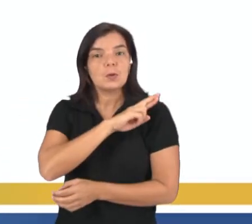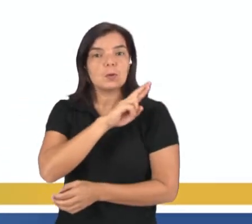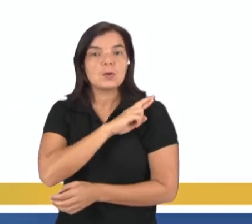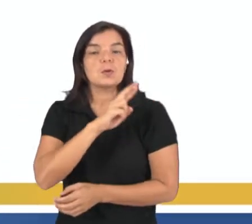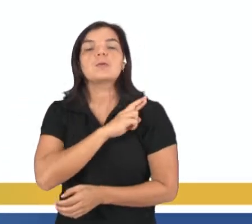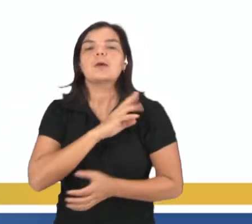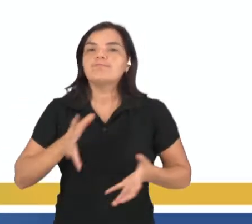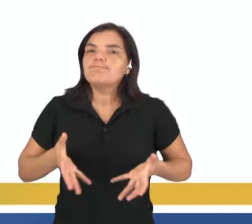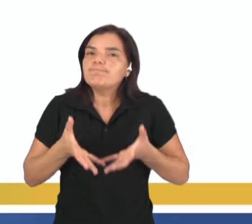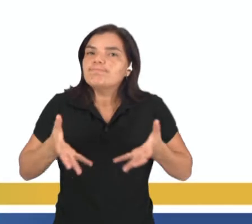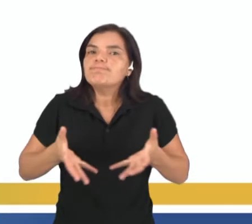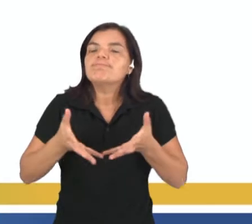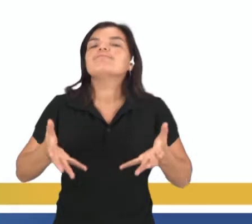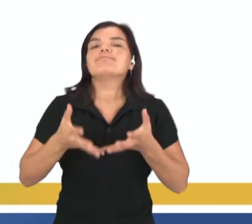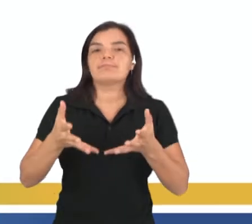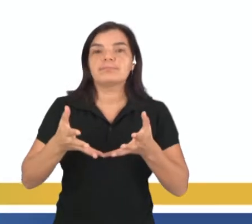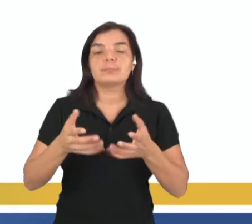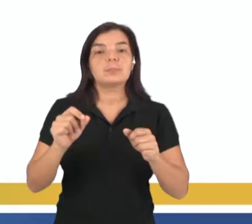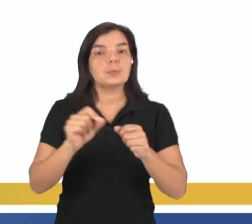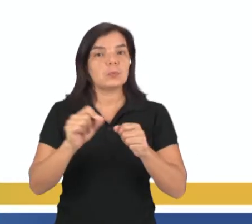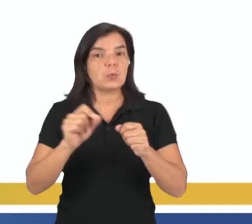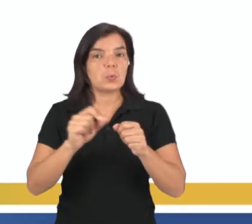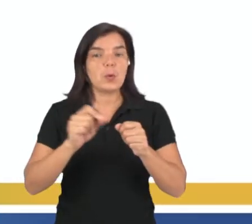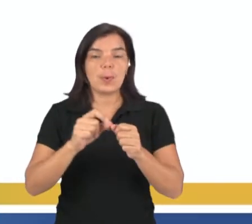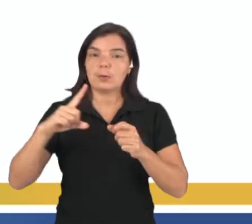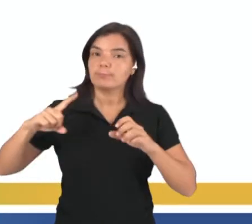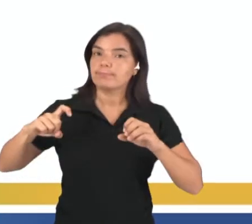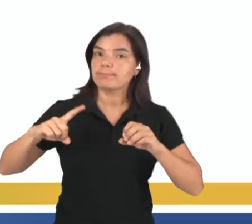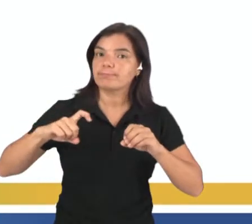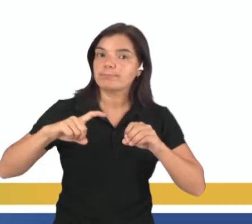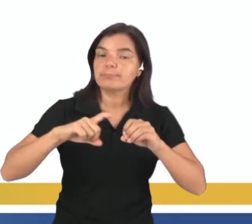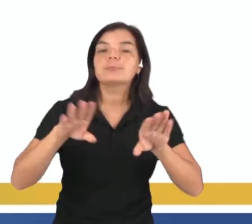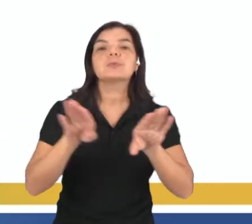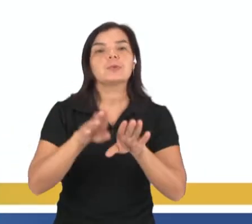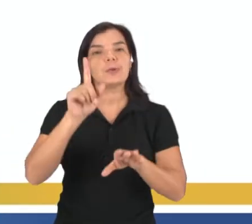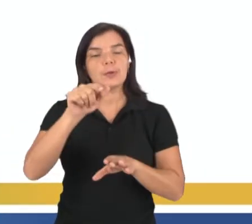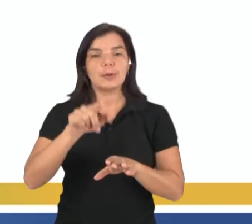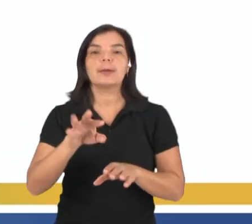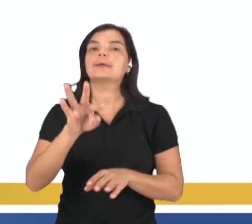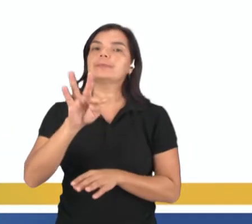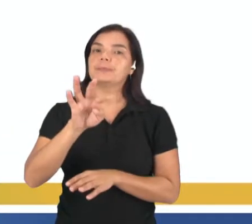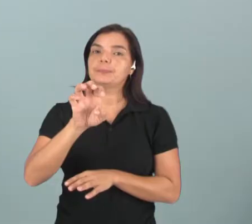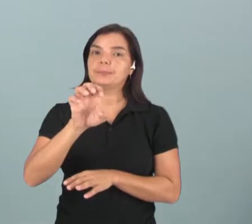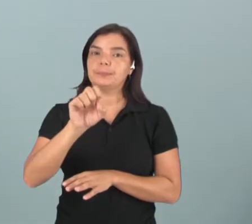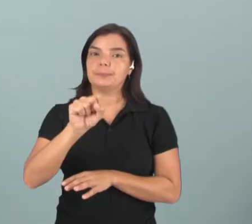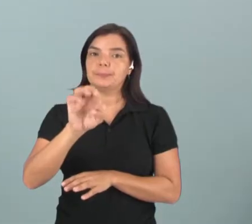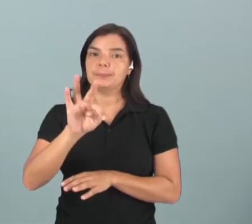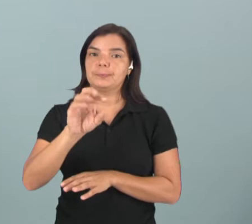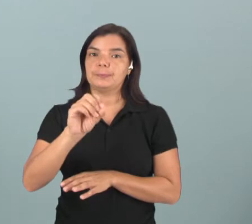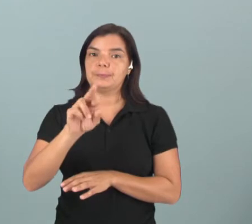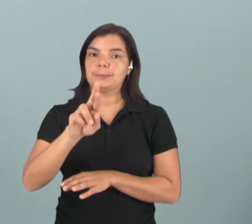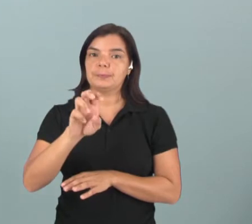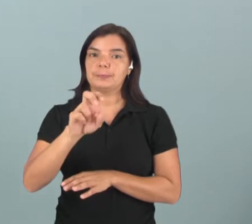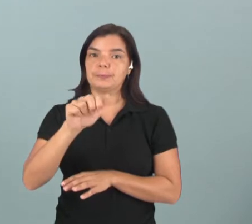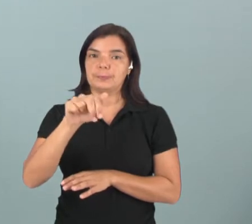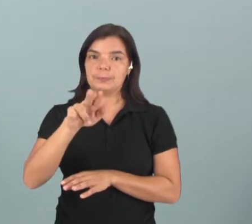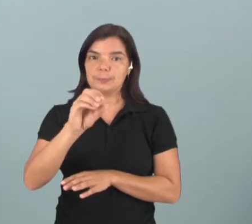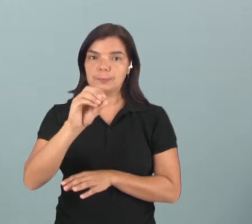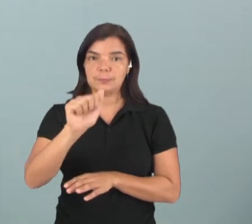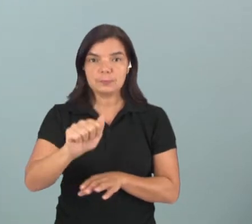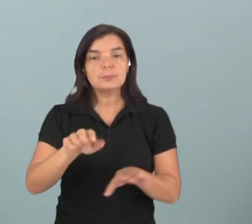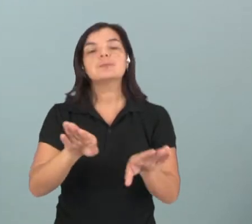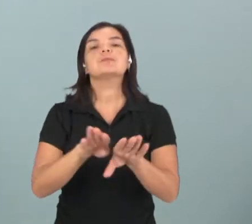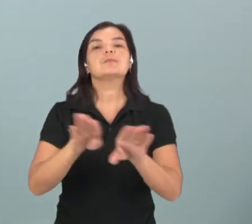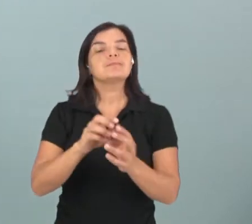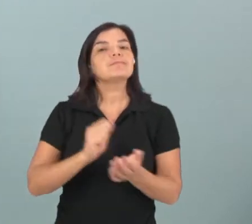pela estimulação para a produção desses espermatozoides, que é a testosterona. Então, as principais funções desse sistema